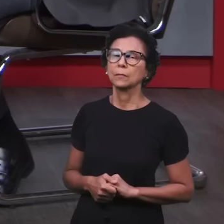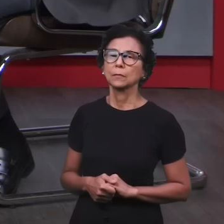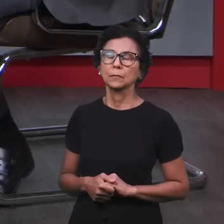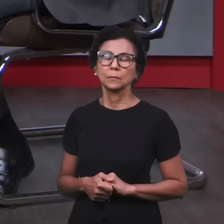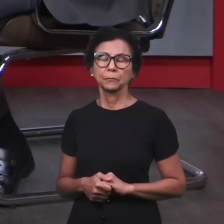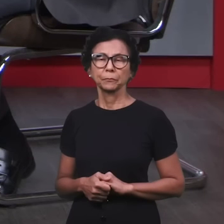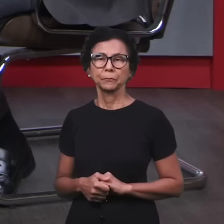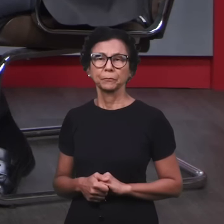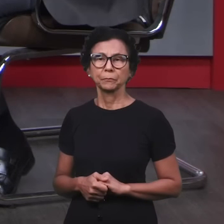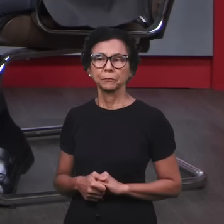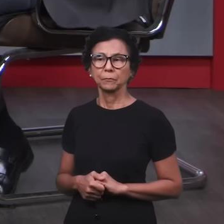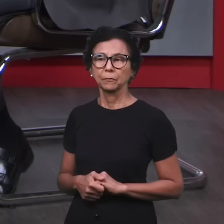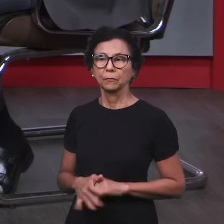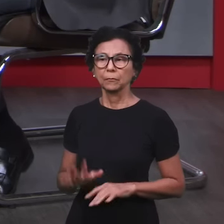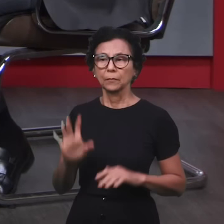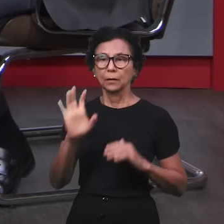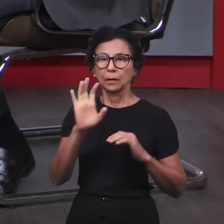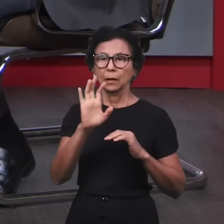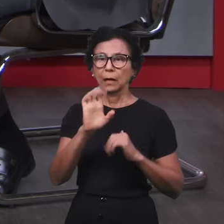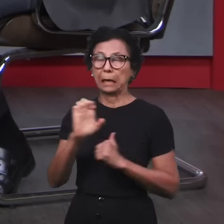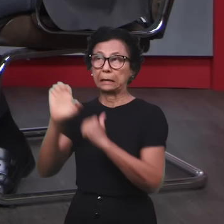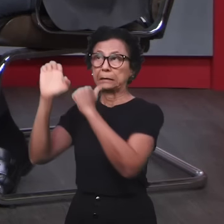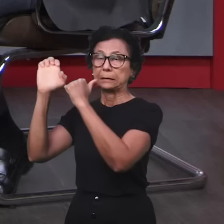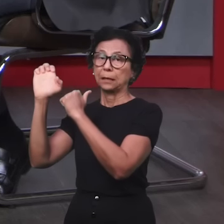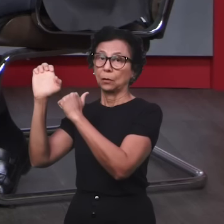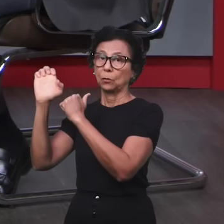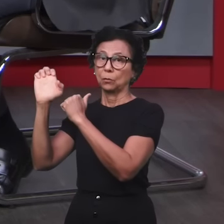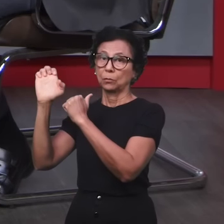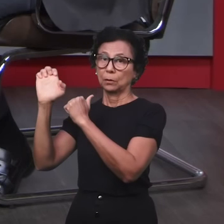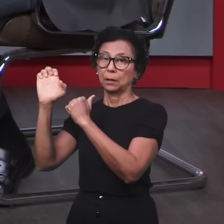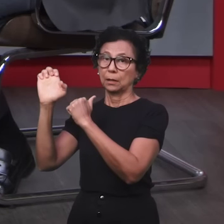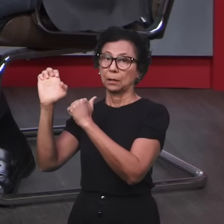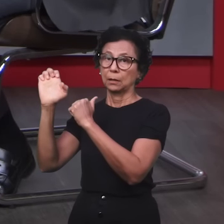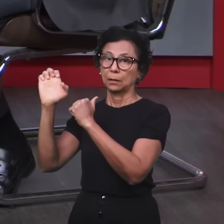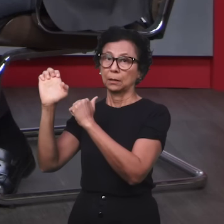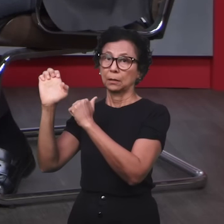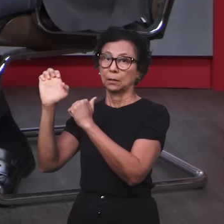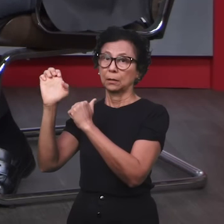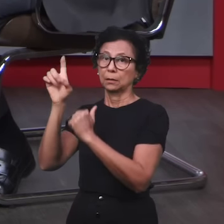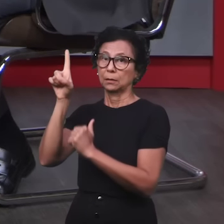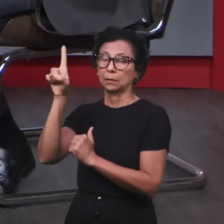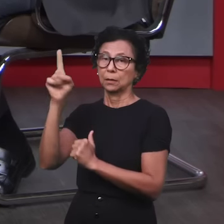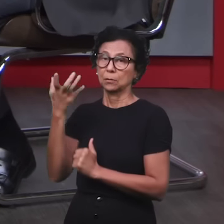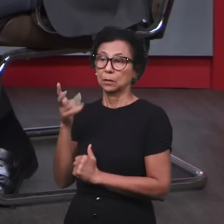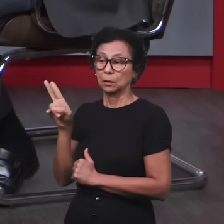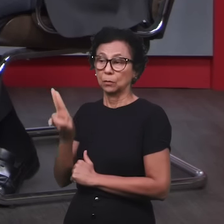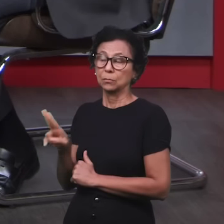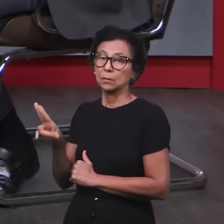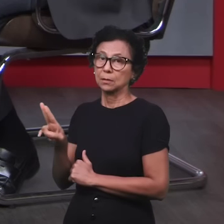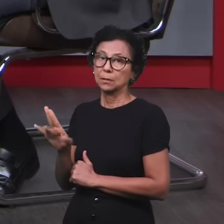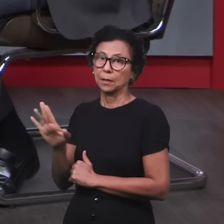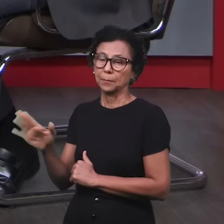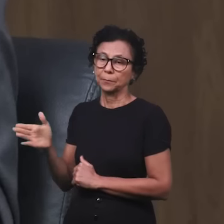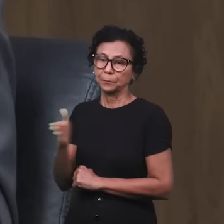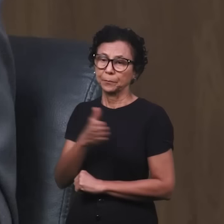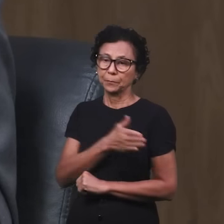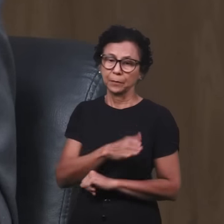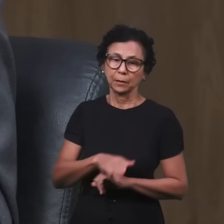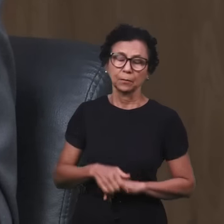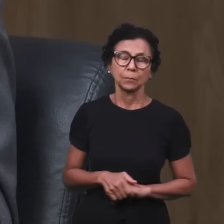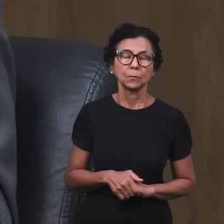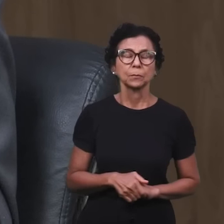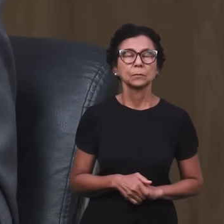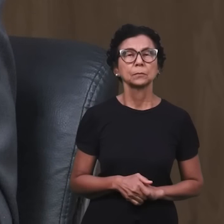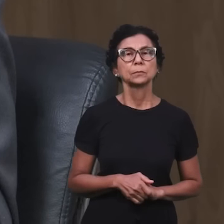uma finalidade, que era uma coisa espiritual, puramente espiritual. Bom, aí nós pegamos o caso do Geazi.